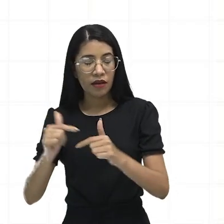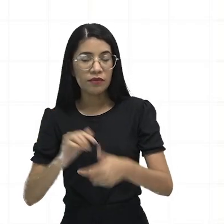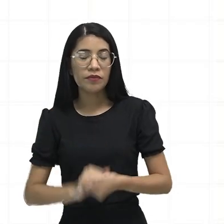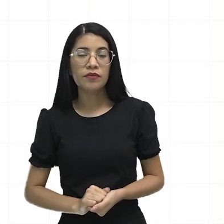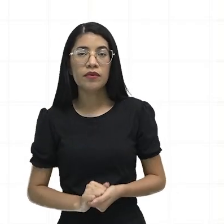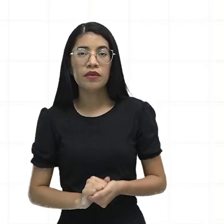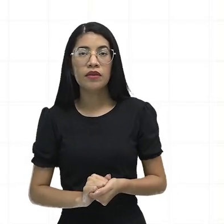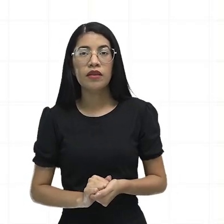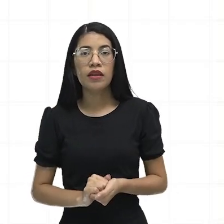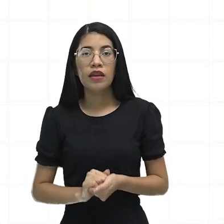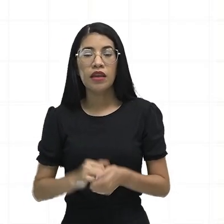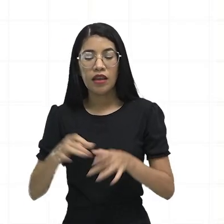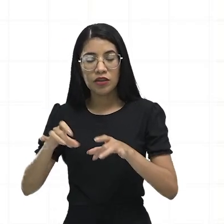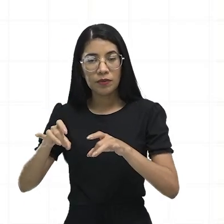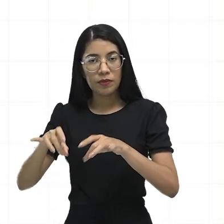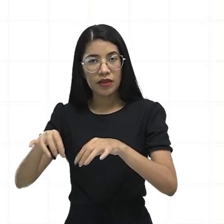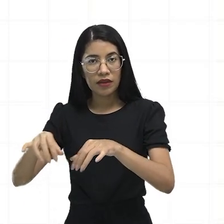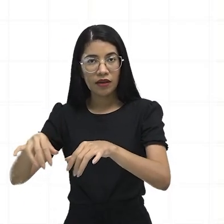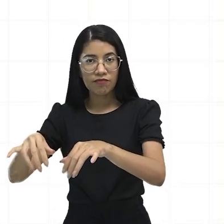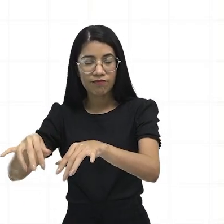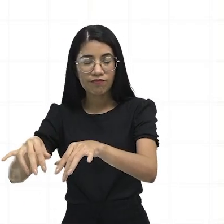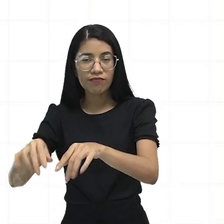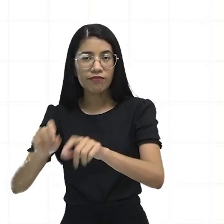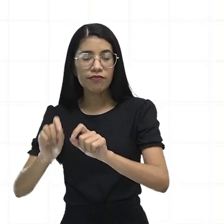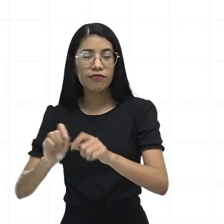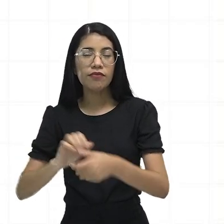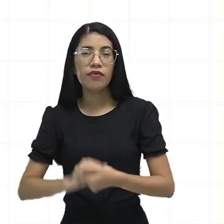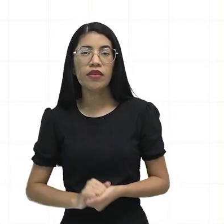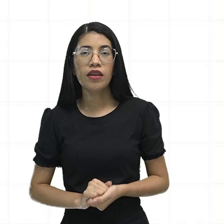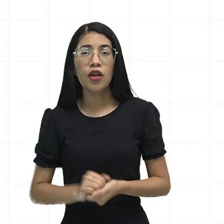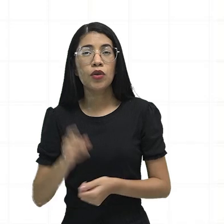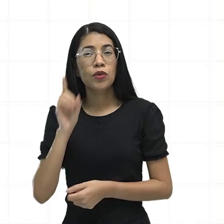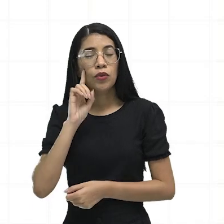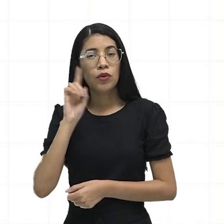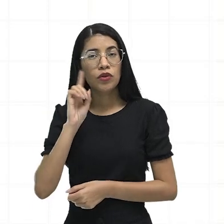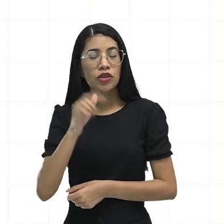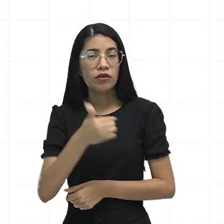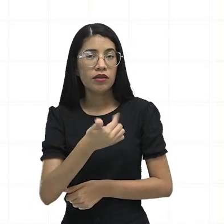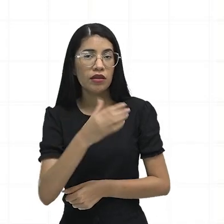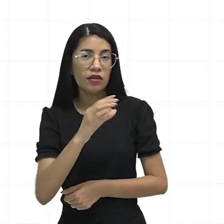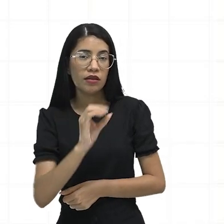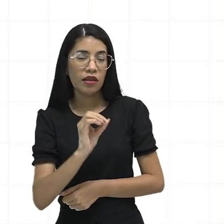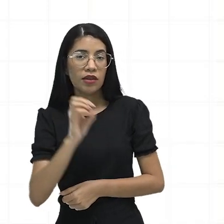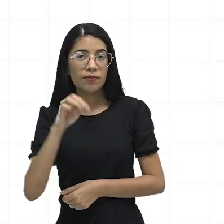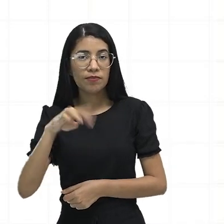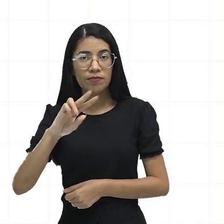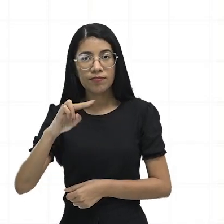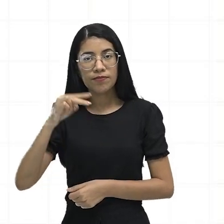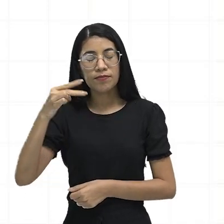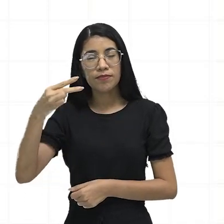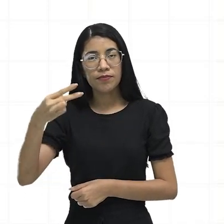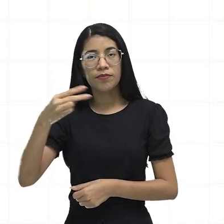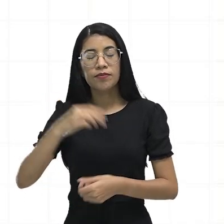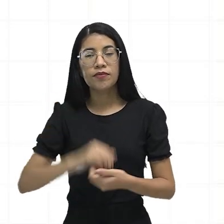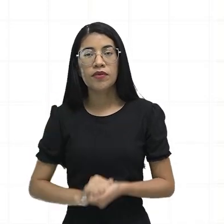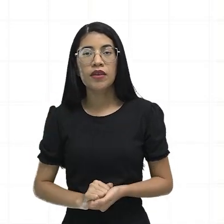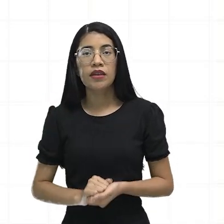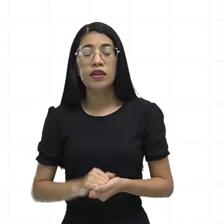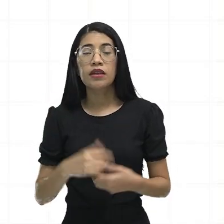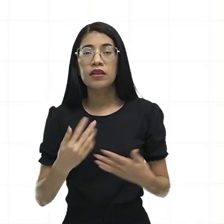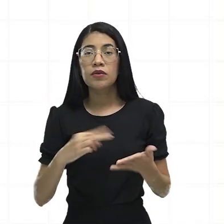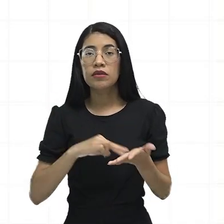plantavam 10 metros... e plantavam por dia, né, 10 metros quadrados. Então essas